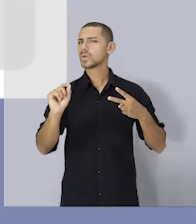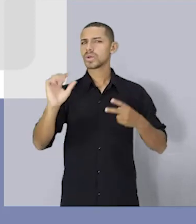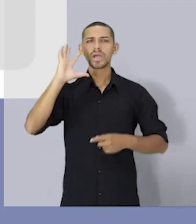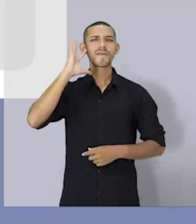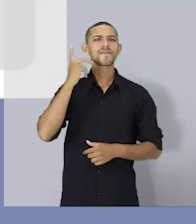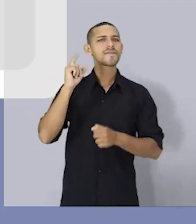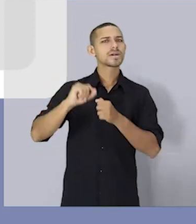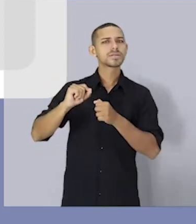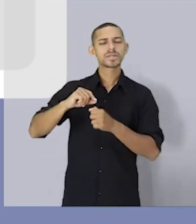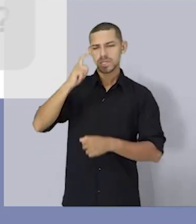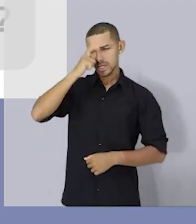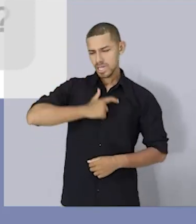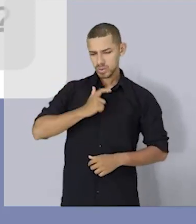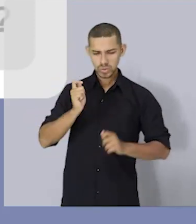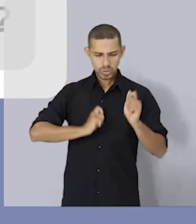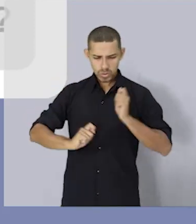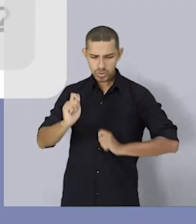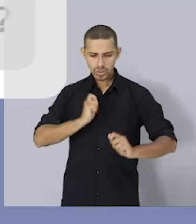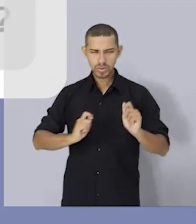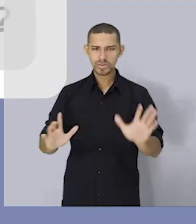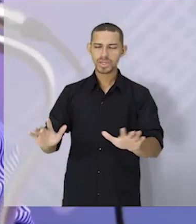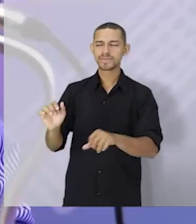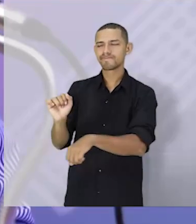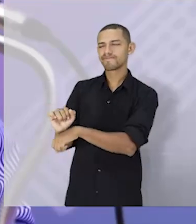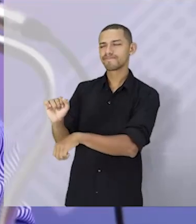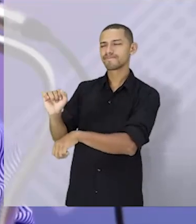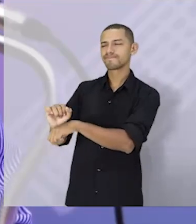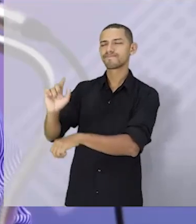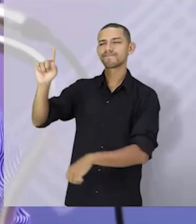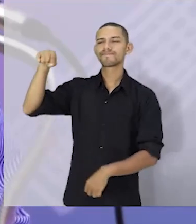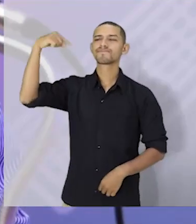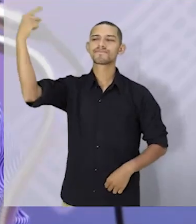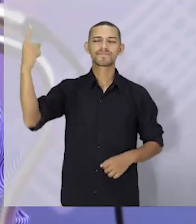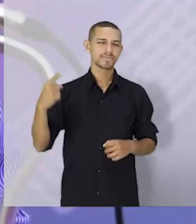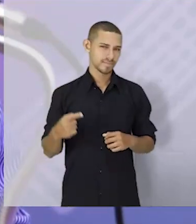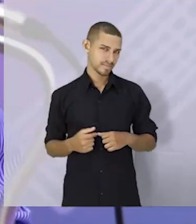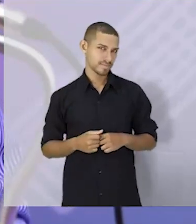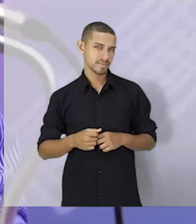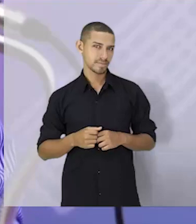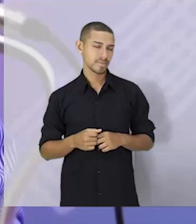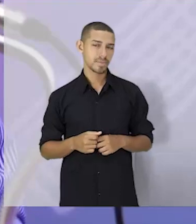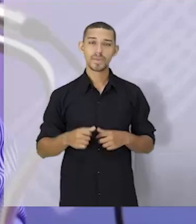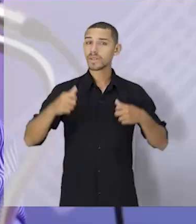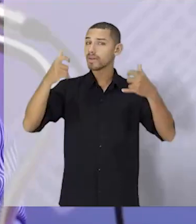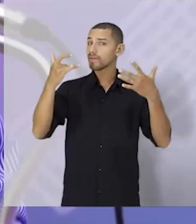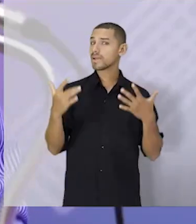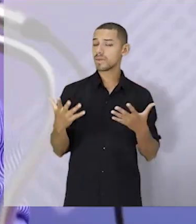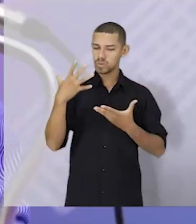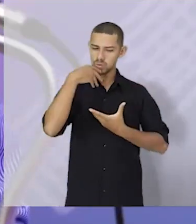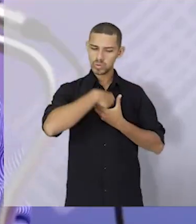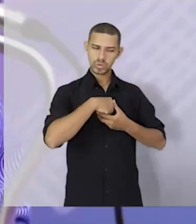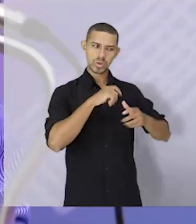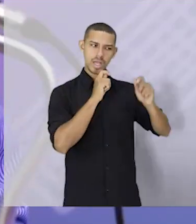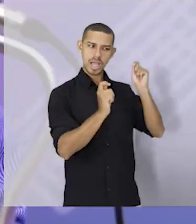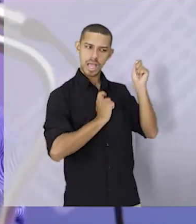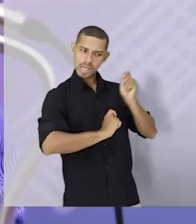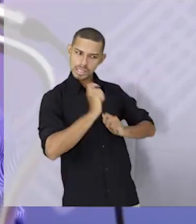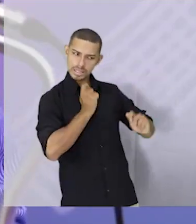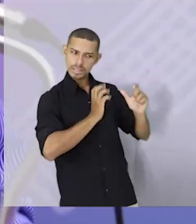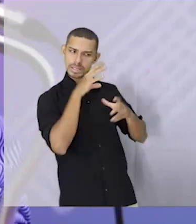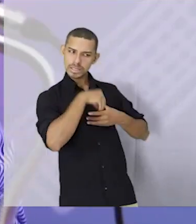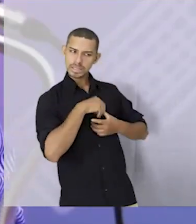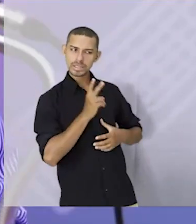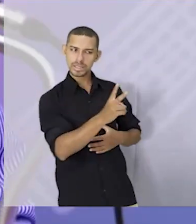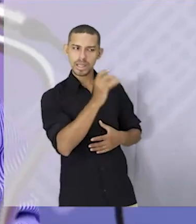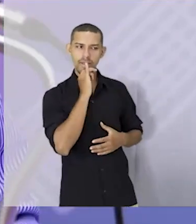estou ansioso, procrastinando? Então, a gente vai falar um pouco do ansioso. O ansioso, ele sempre